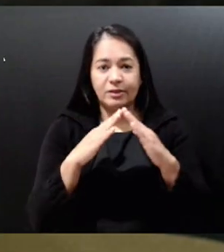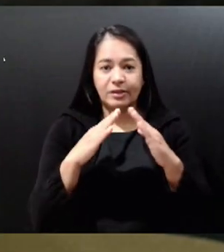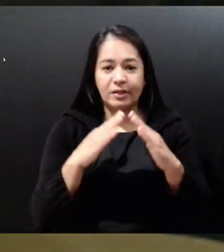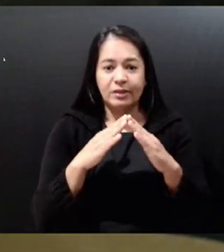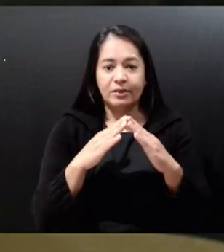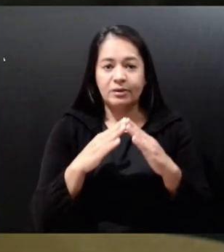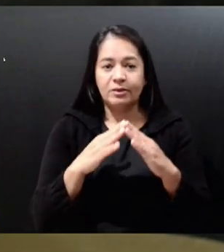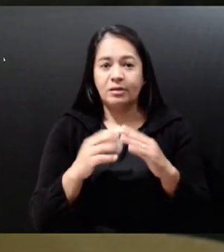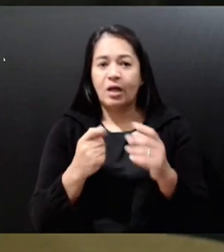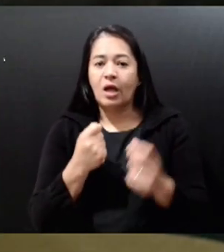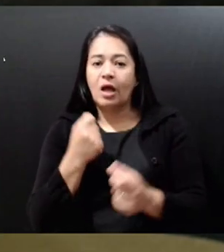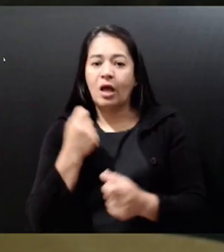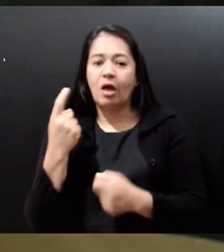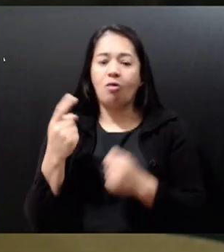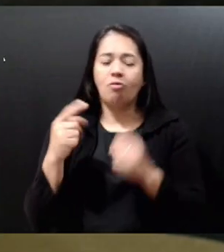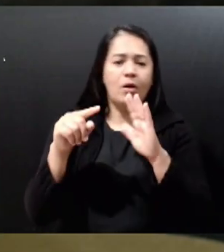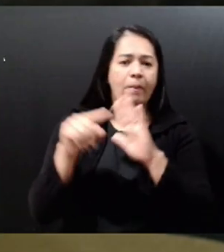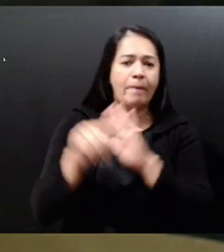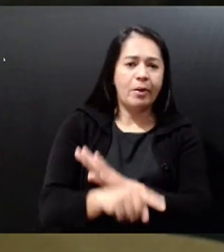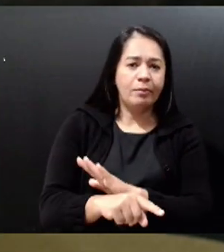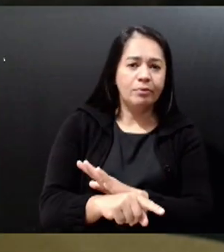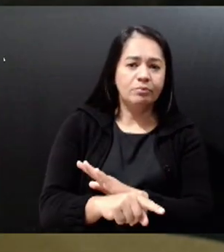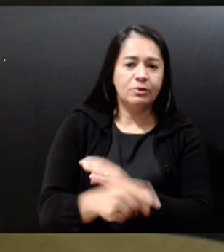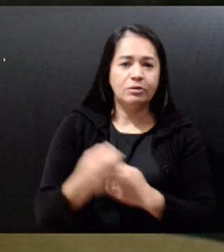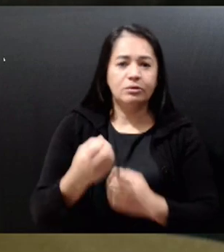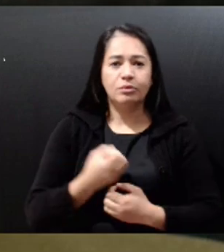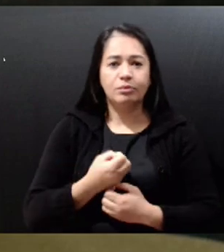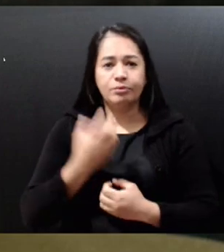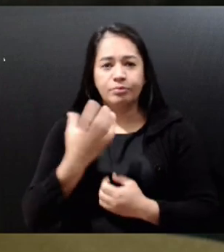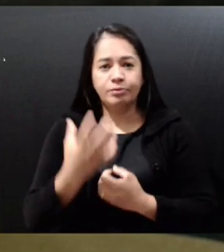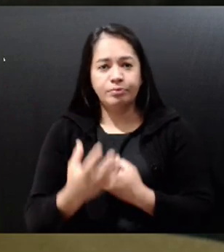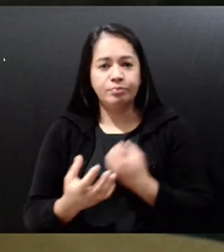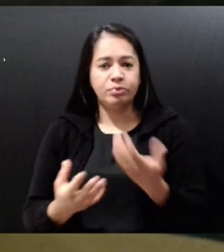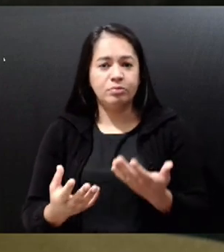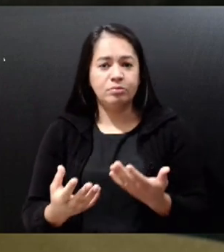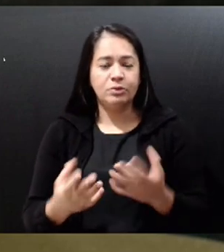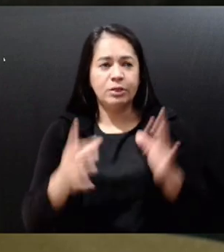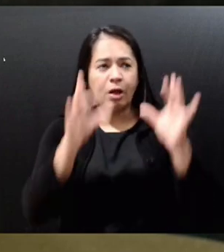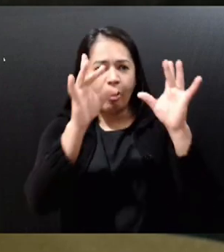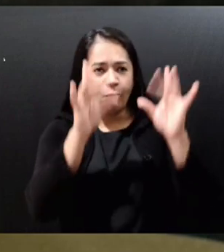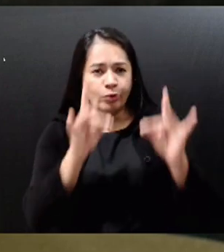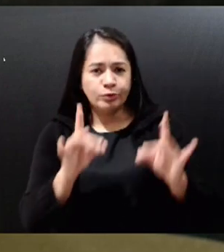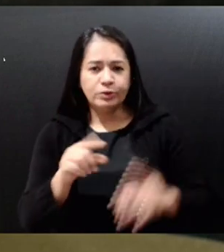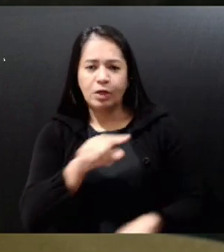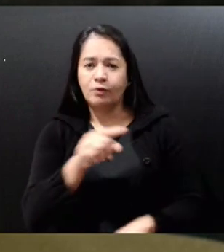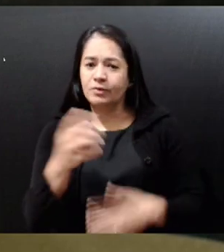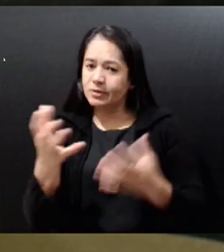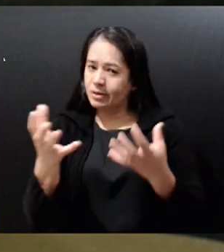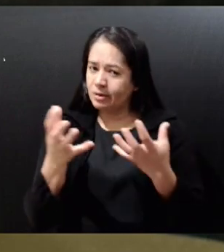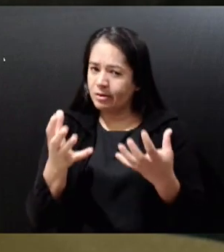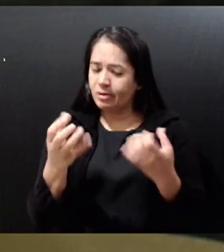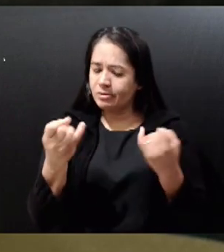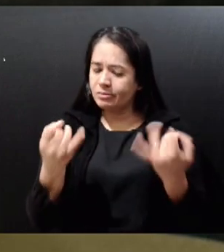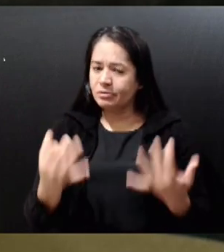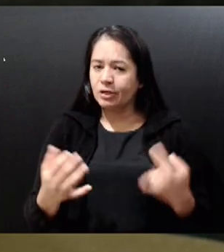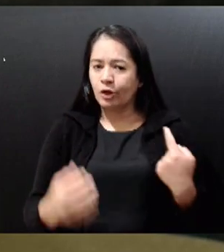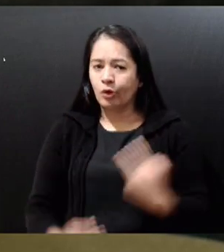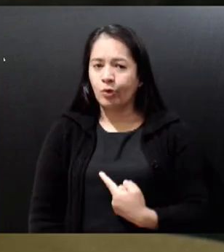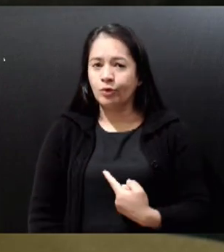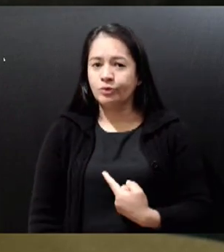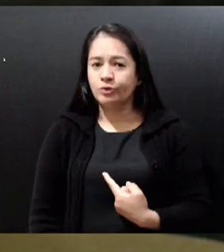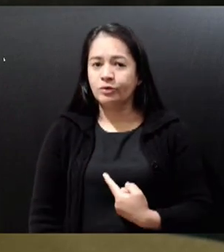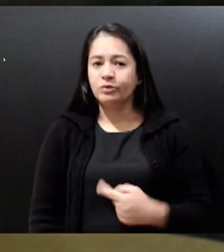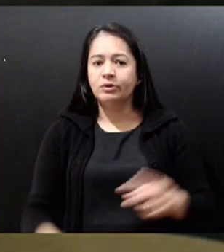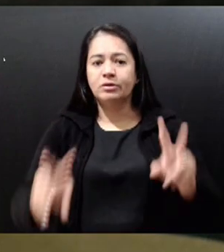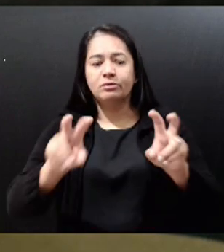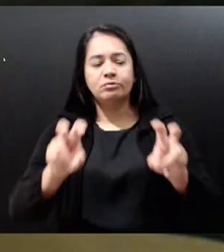pergunta, tem algum depoimento, né? Algum detalhe que você queira falar com a gente aqui sobre essa questão, né,